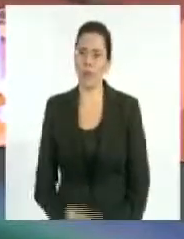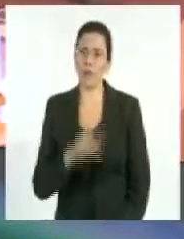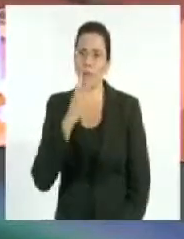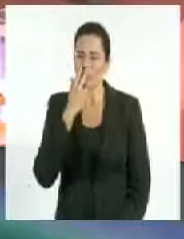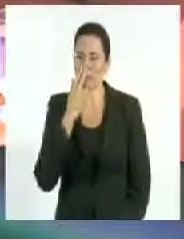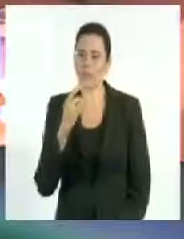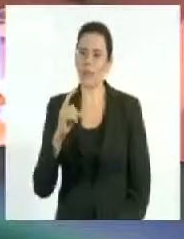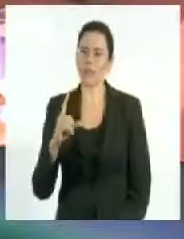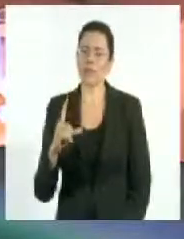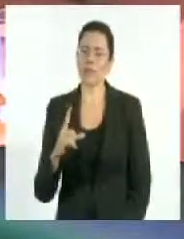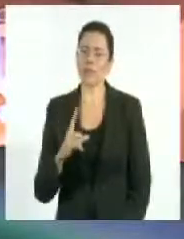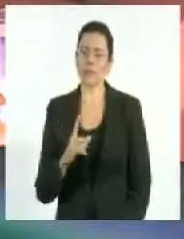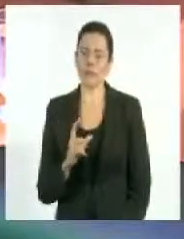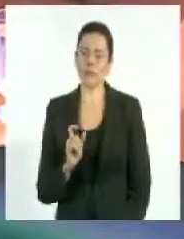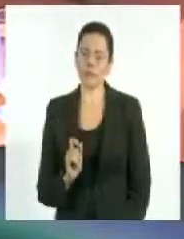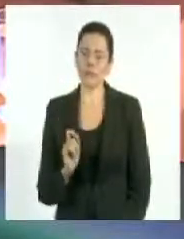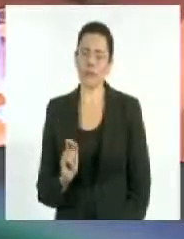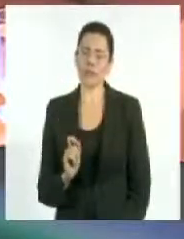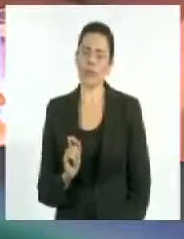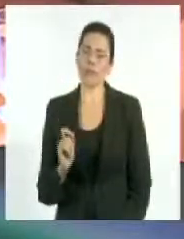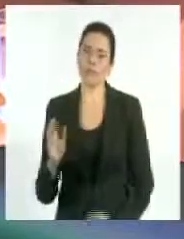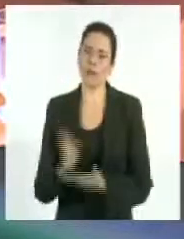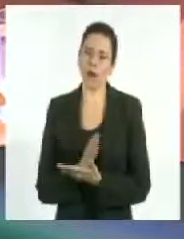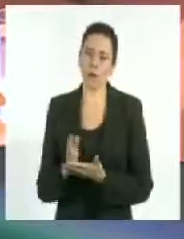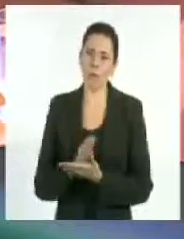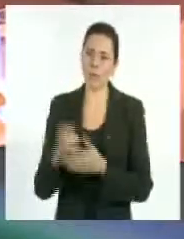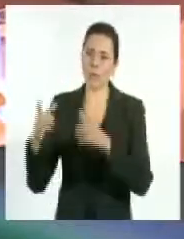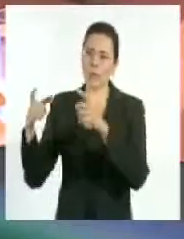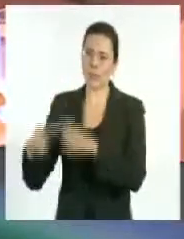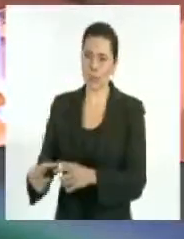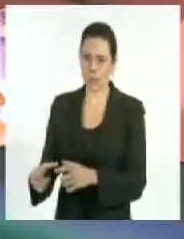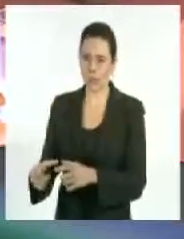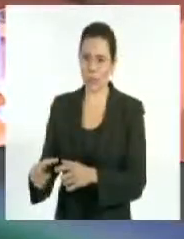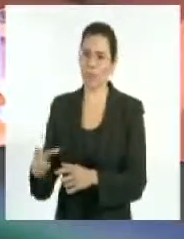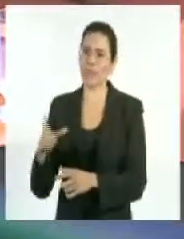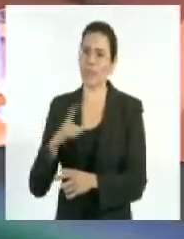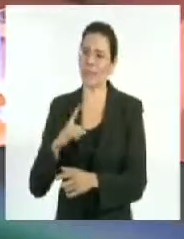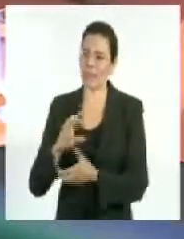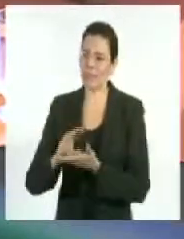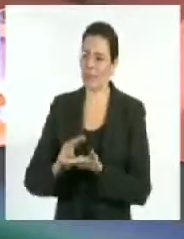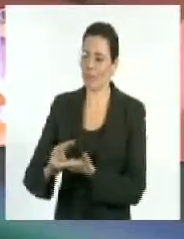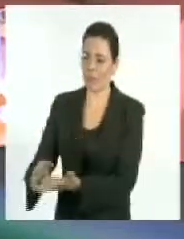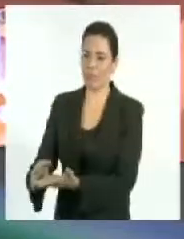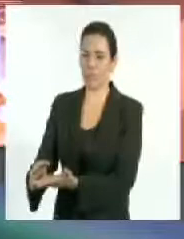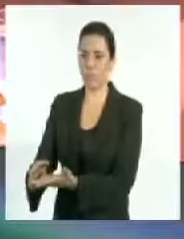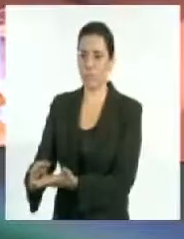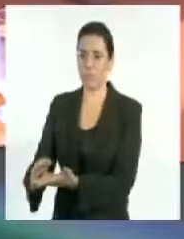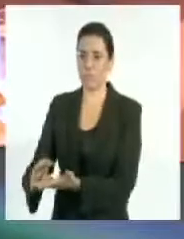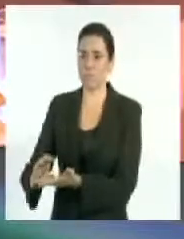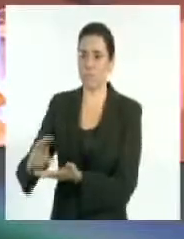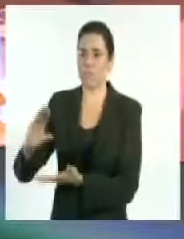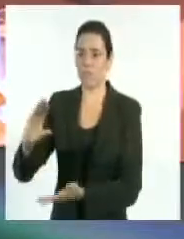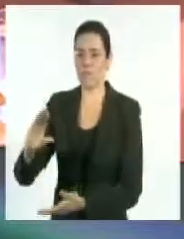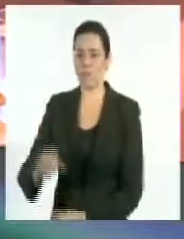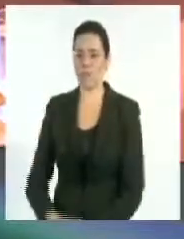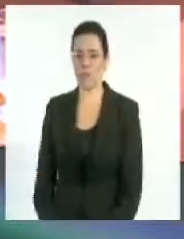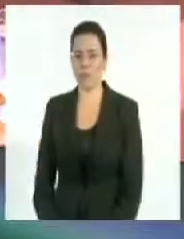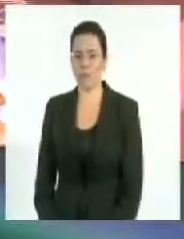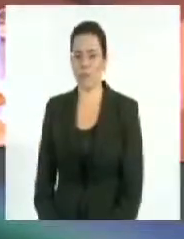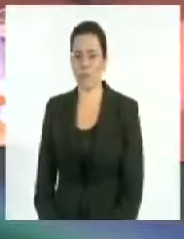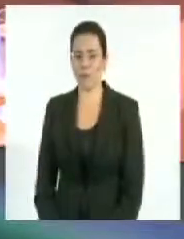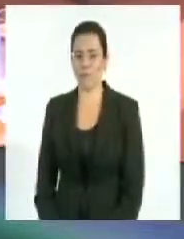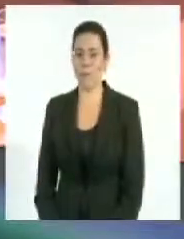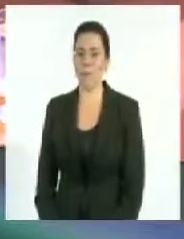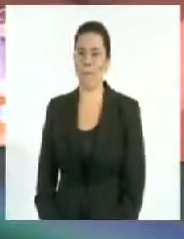receitas na União. Alguns recursos para o Estado e migalhas para os